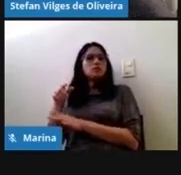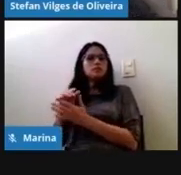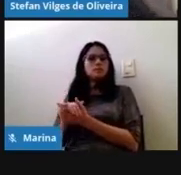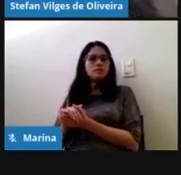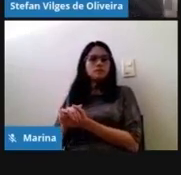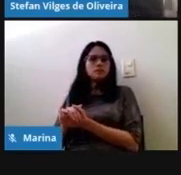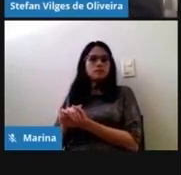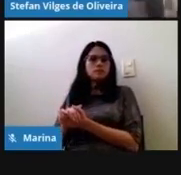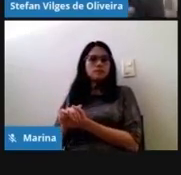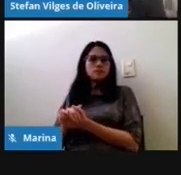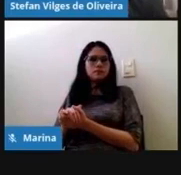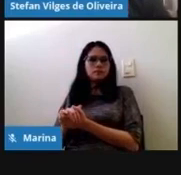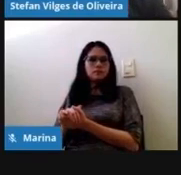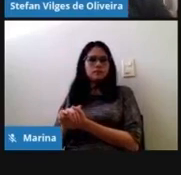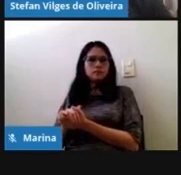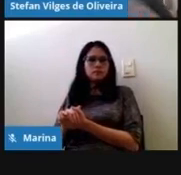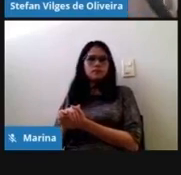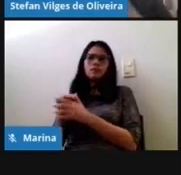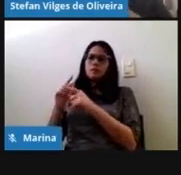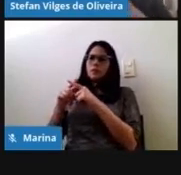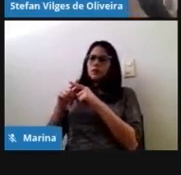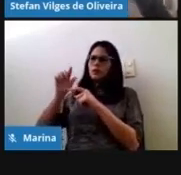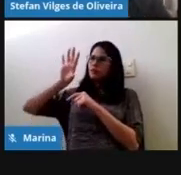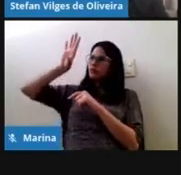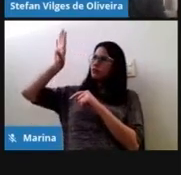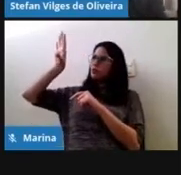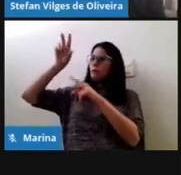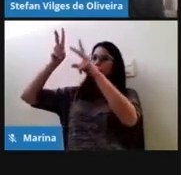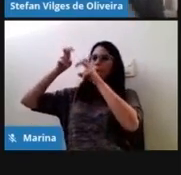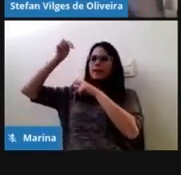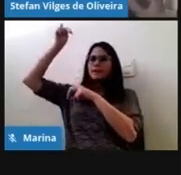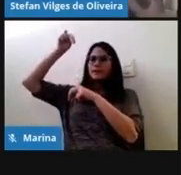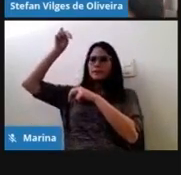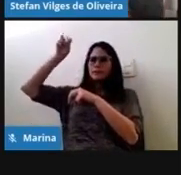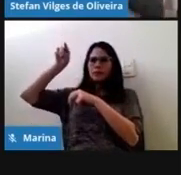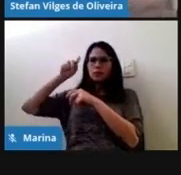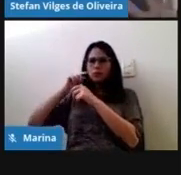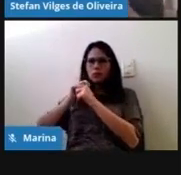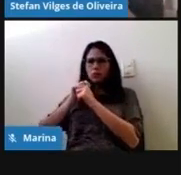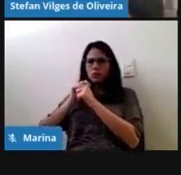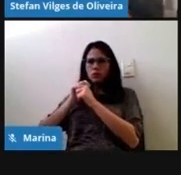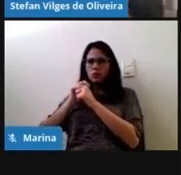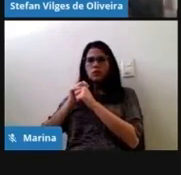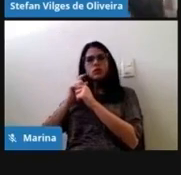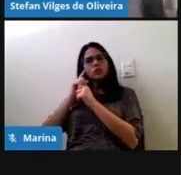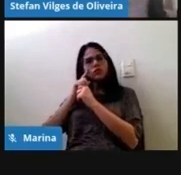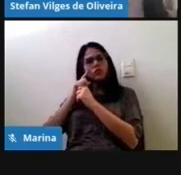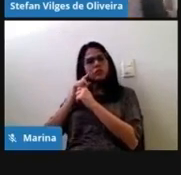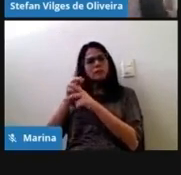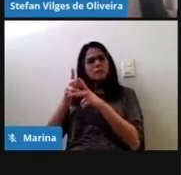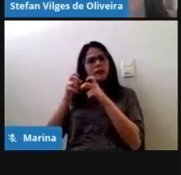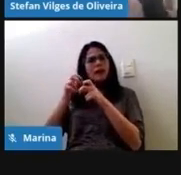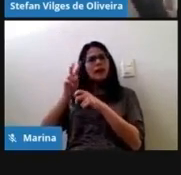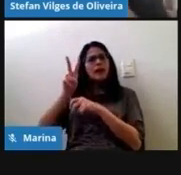desse estado, a gente observa que o norte de Minas, o Vale do Rio Doce e o Vale do Mucuri